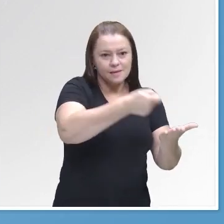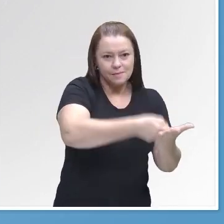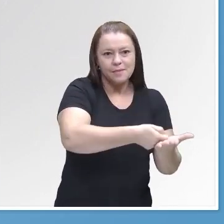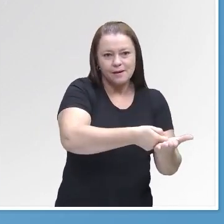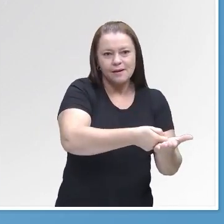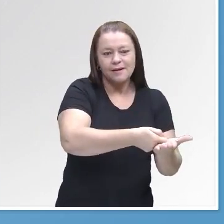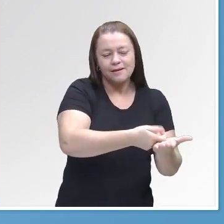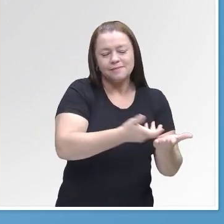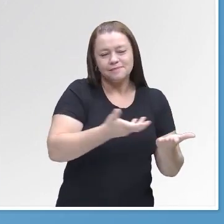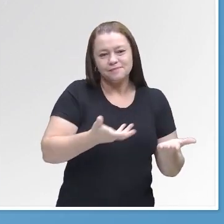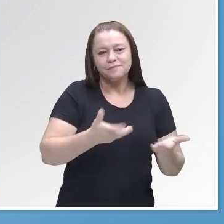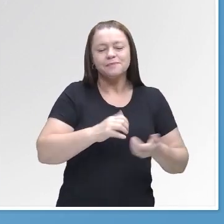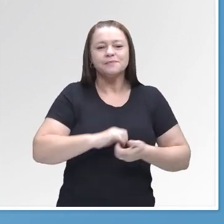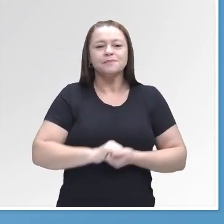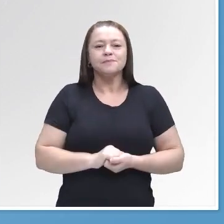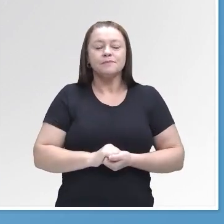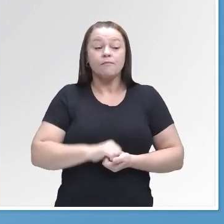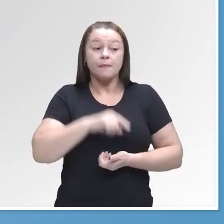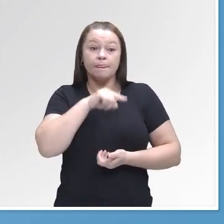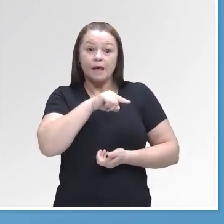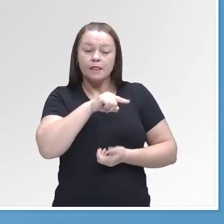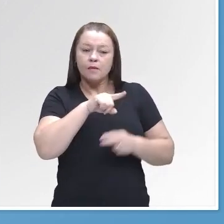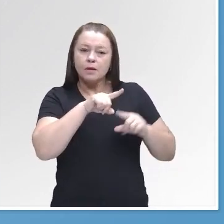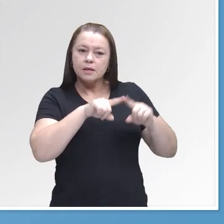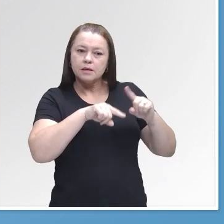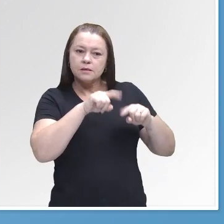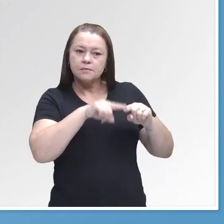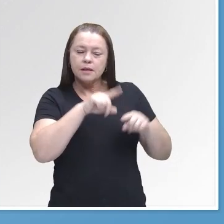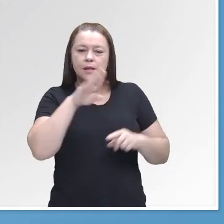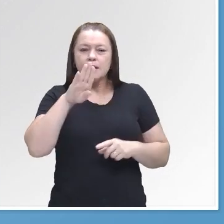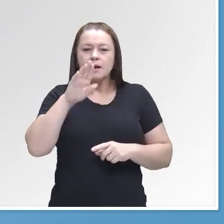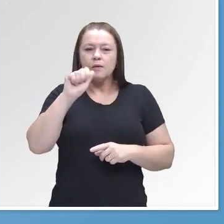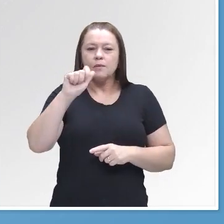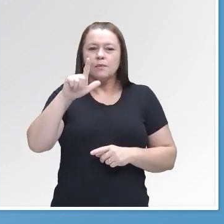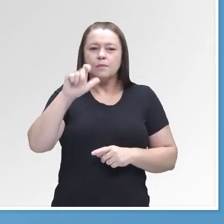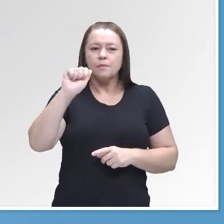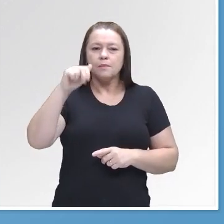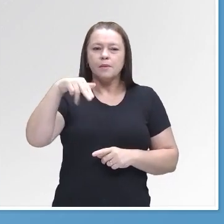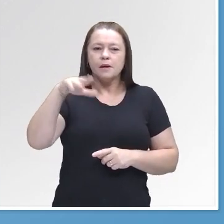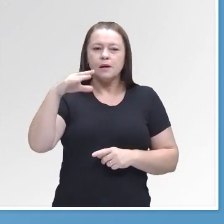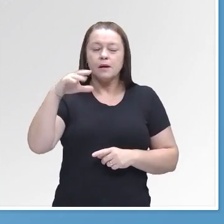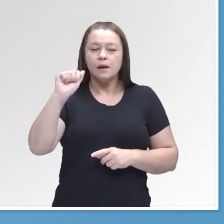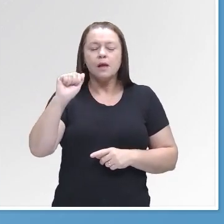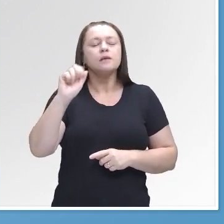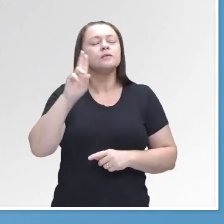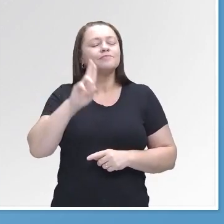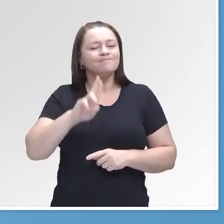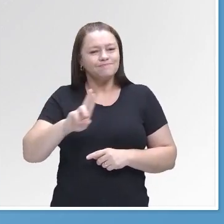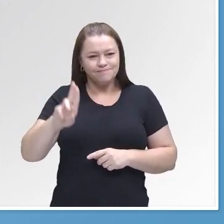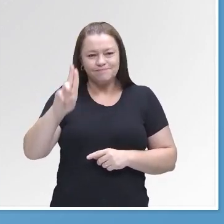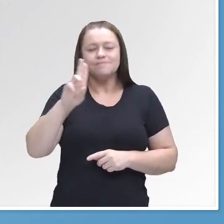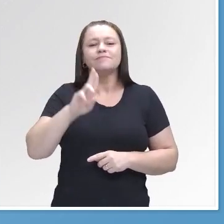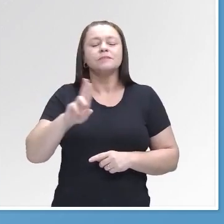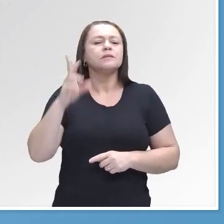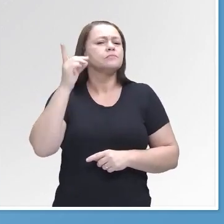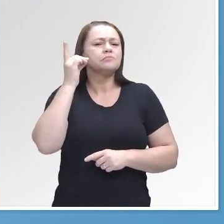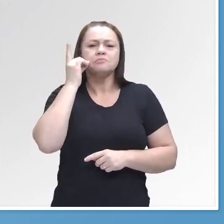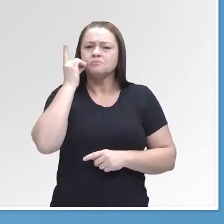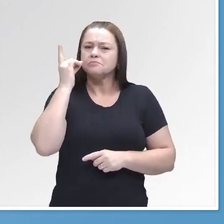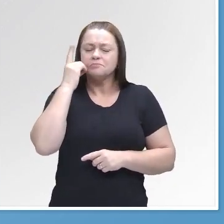pagamento? Então, esse instrumento chamado balança é um instrumento muito utilizado no nosso dia a